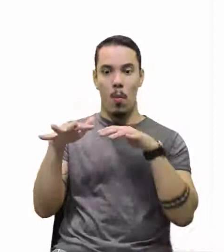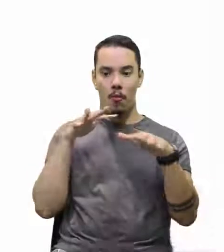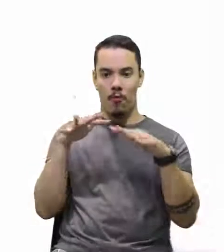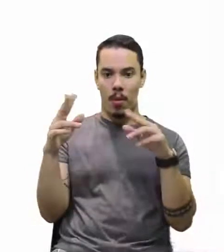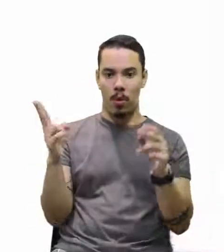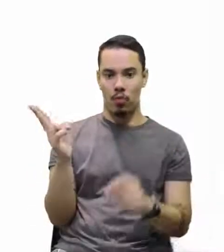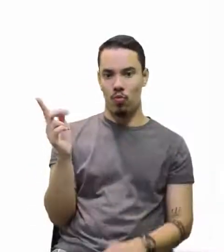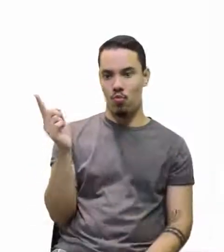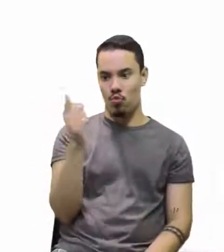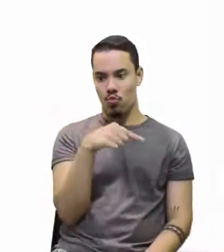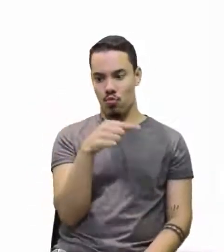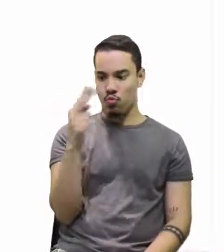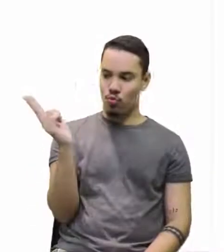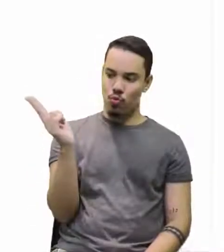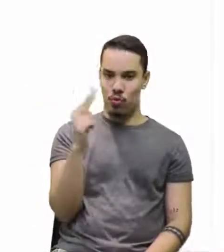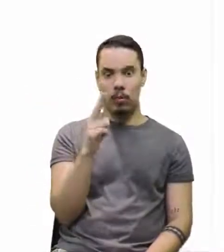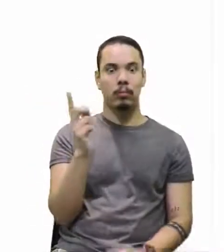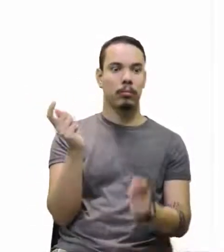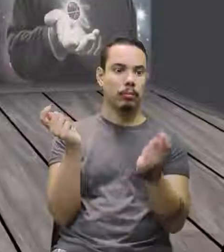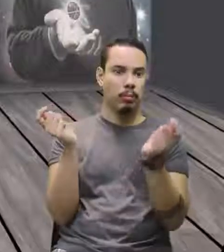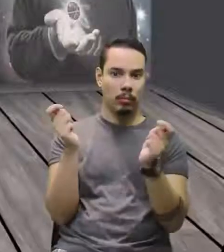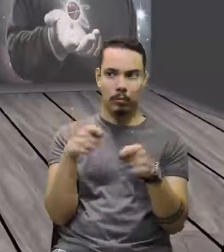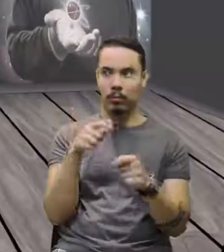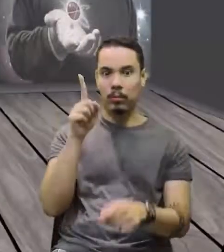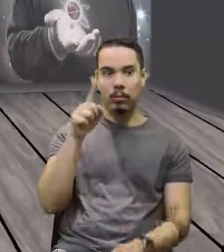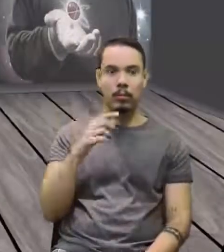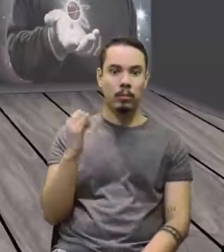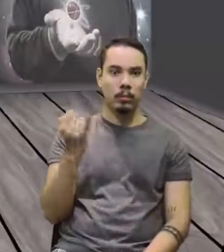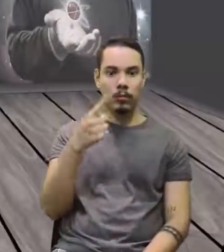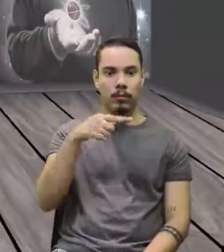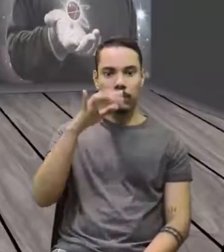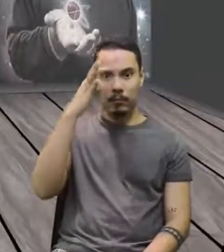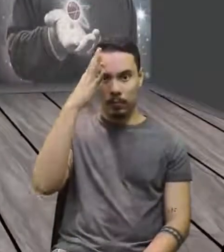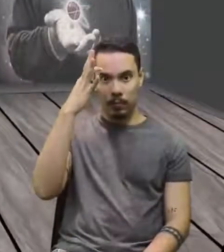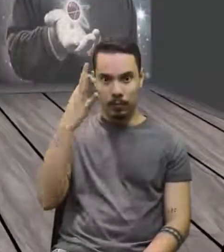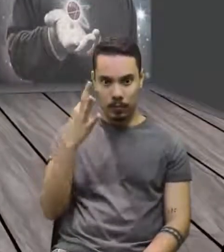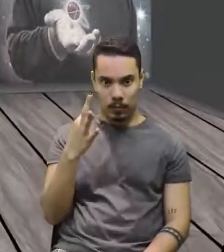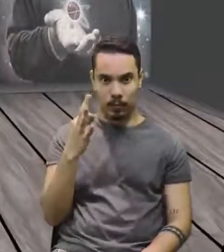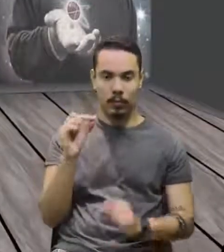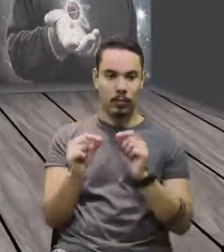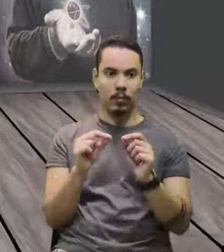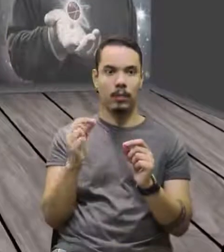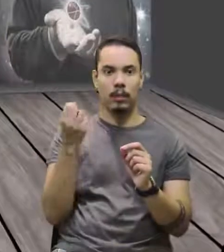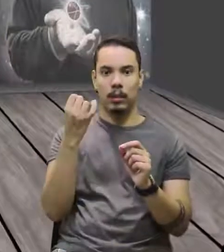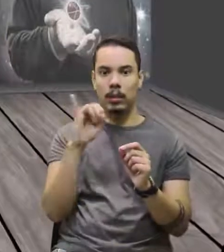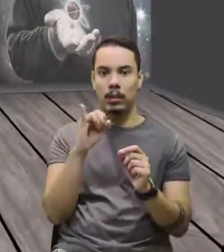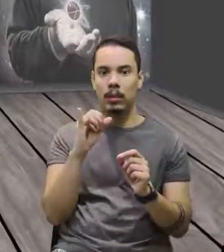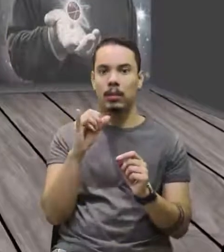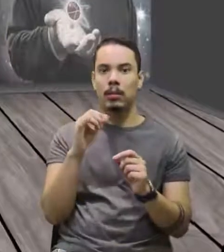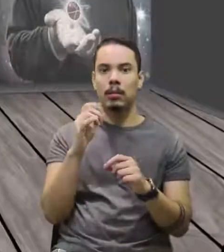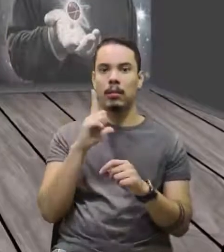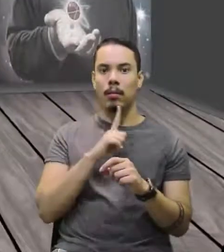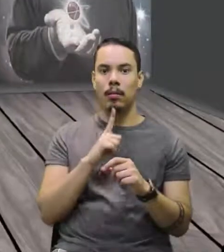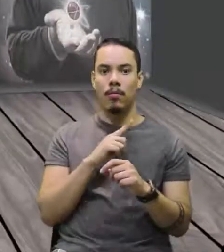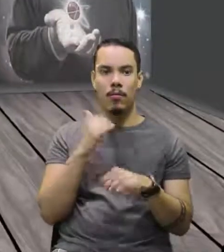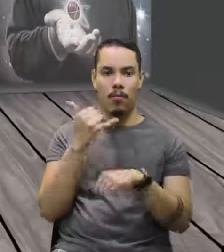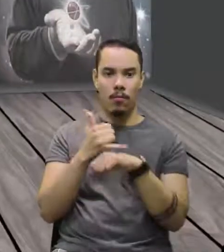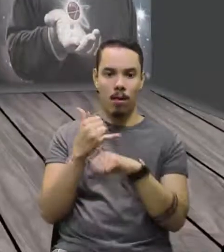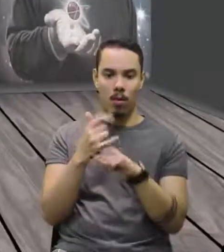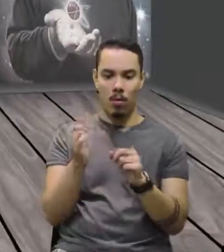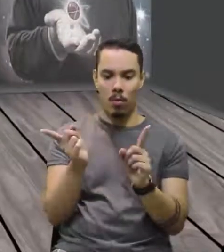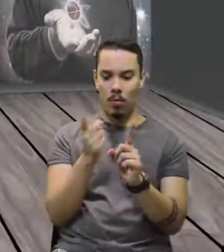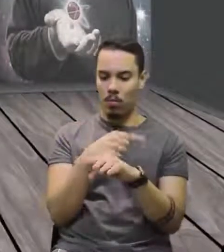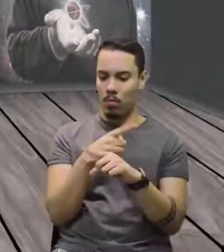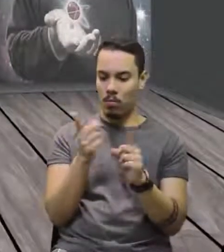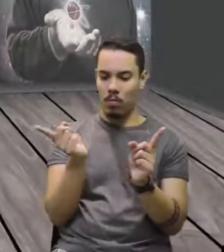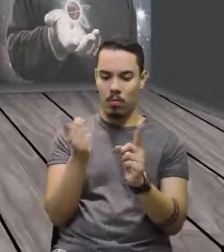Pessoal, é importante vocês entenderem o seguinte. O ímã, se ele estiver movimentando, ele produz